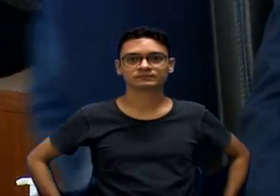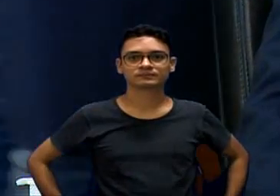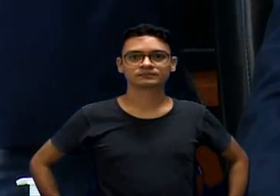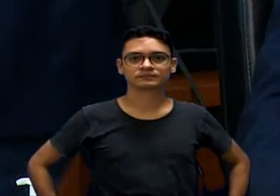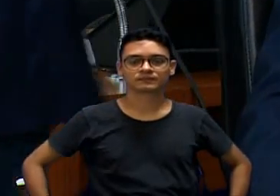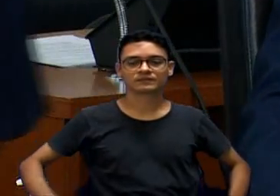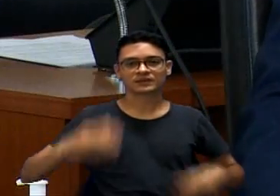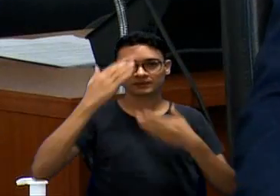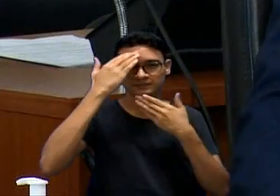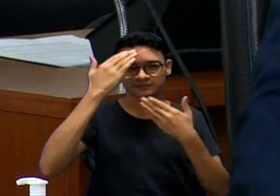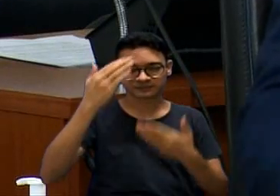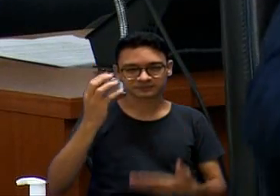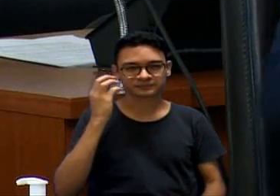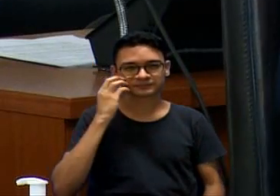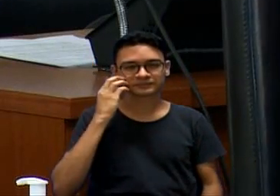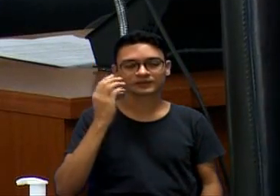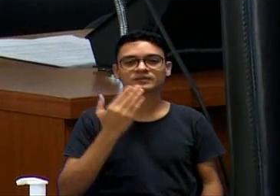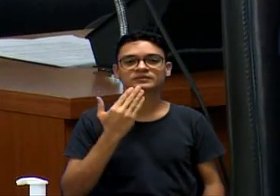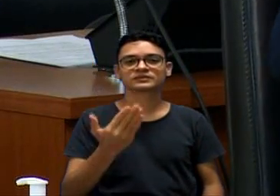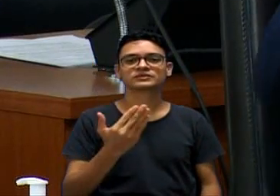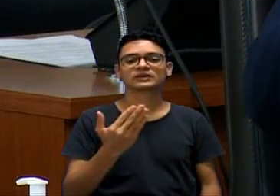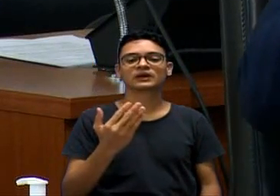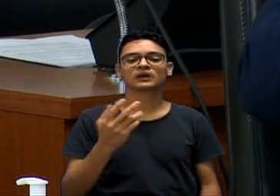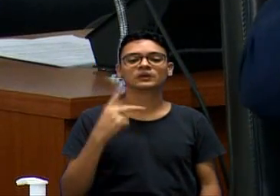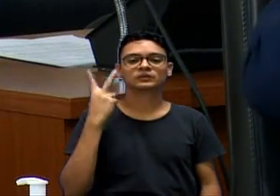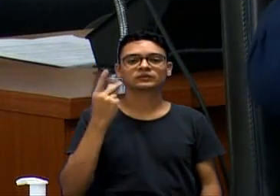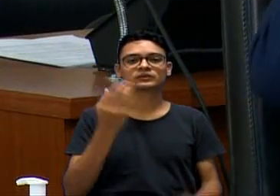Obrigado, Cláudio. Peço o voto dos vereadores.